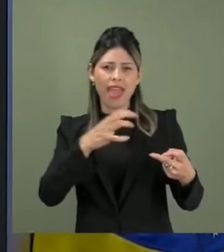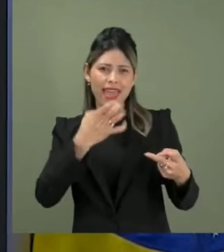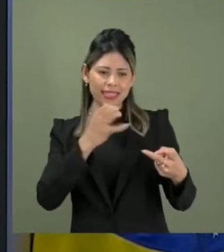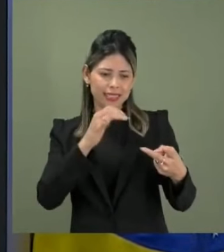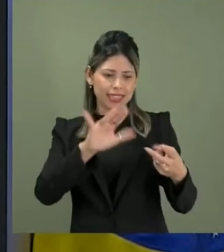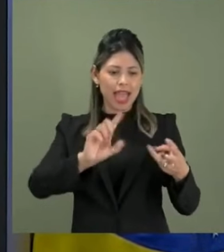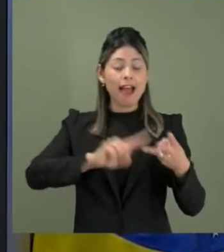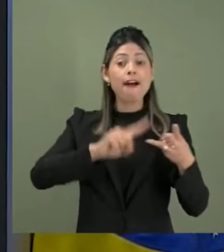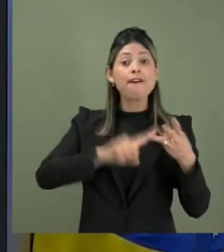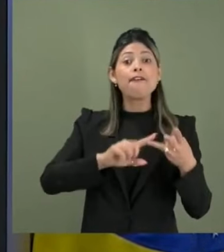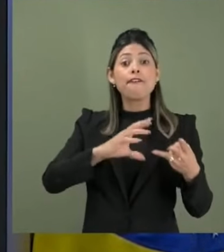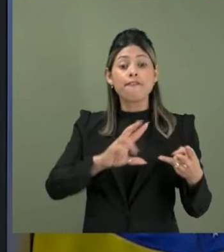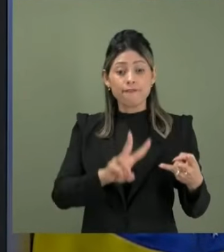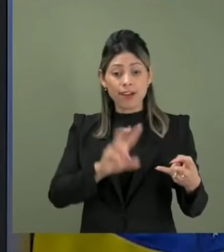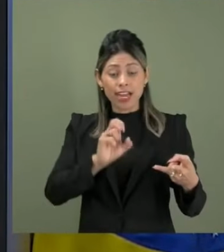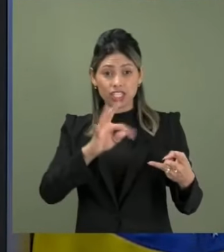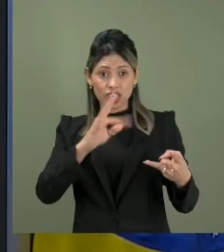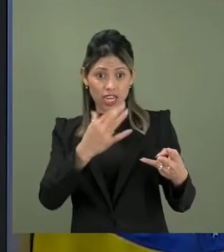diga-se passagem,